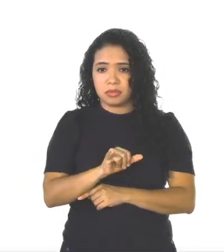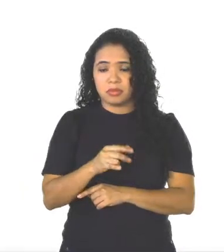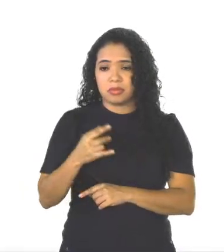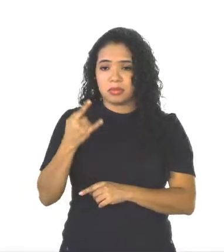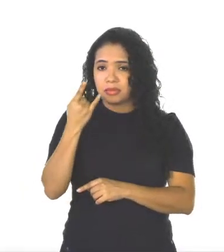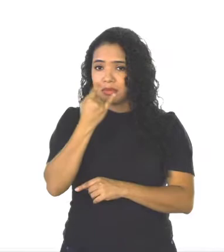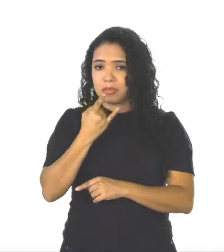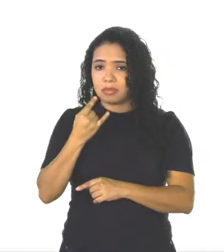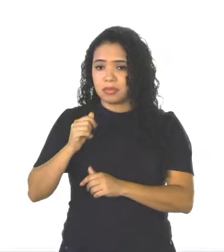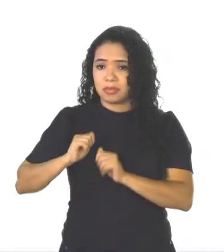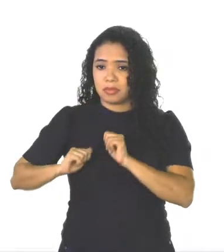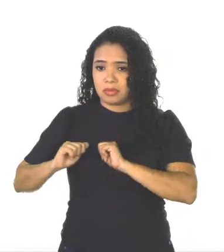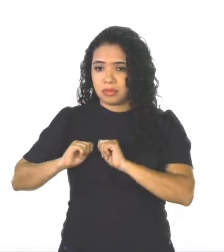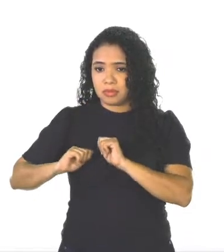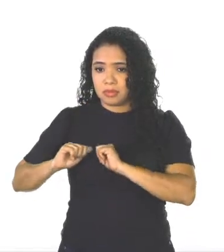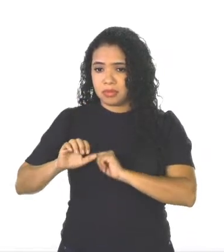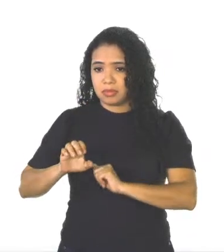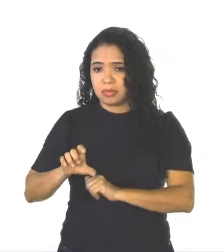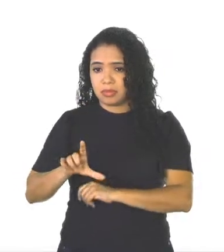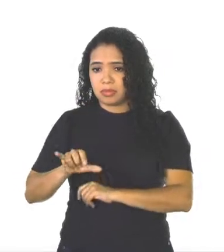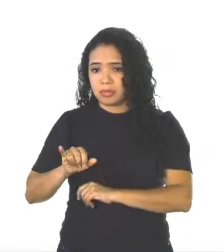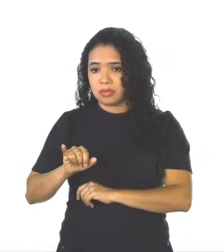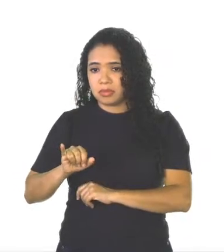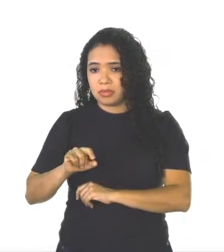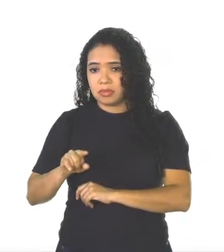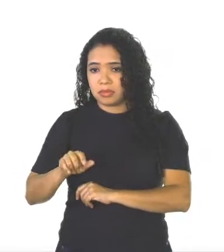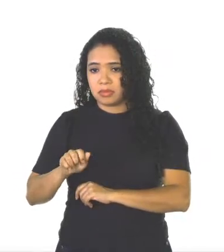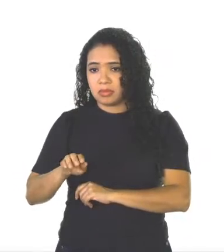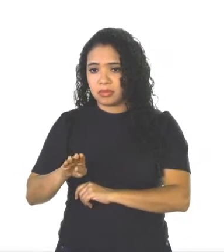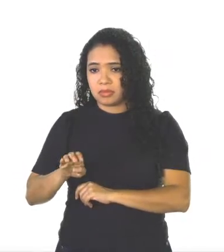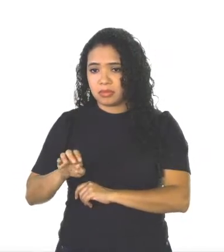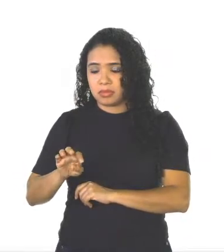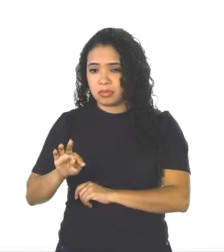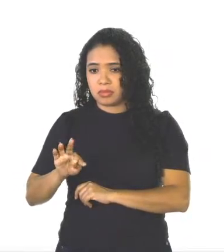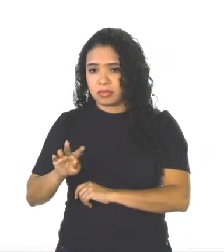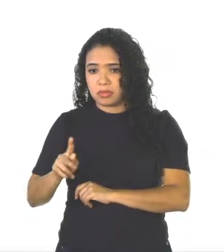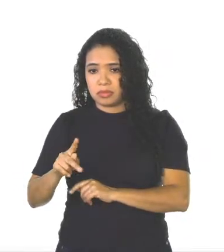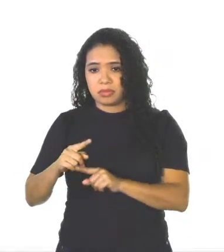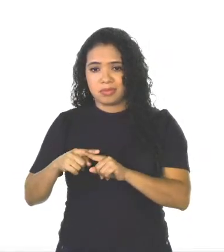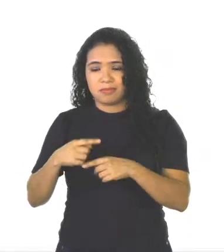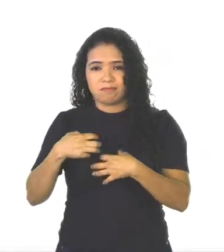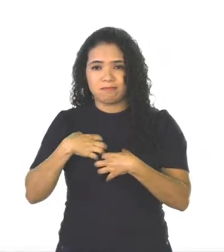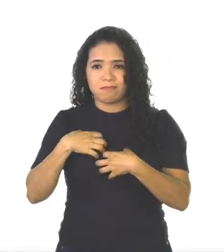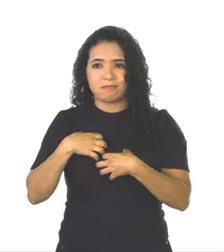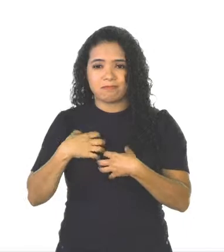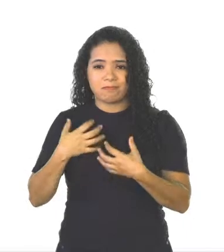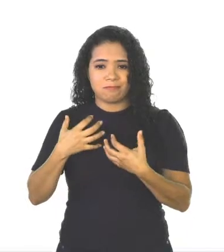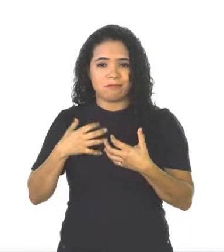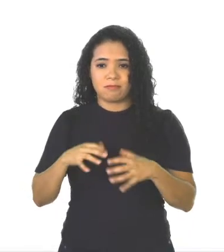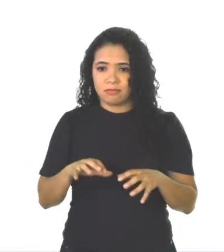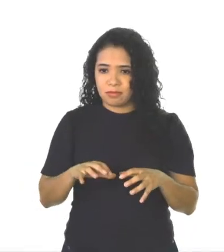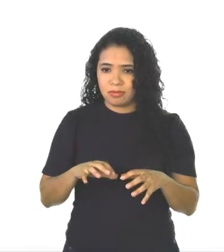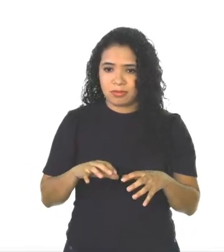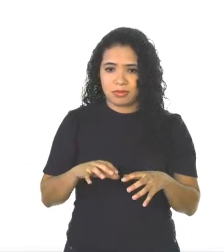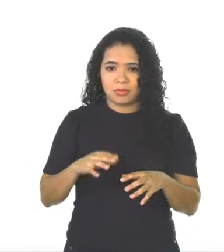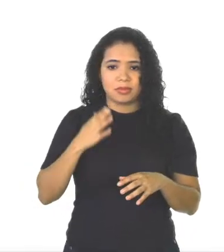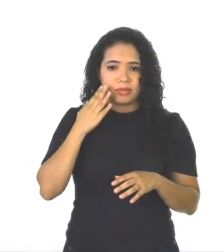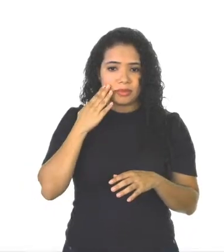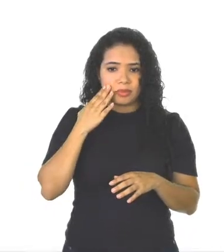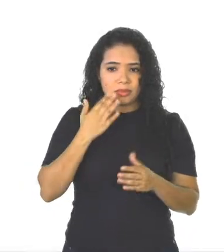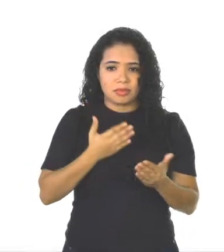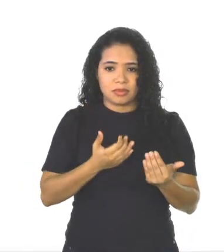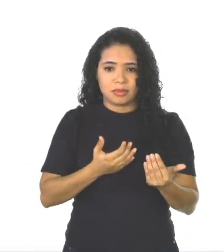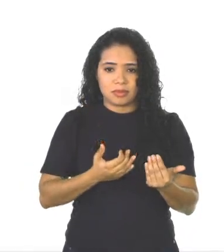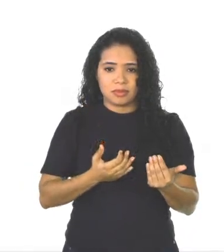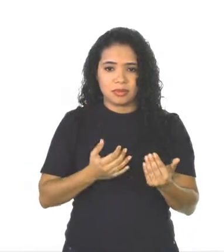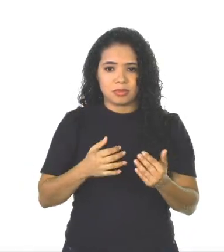Elizabeth, embora, num primeiro momento, se recuse a assumir os sentimentos que tinha por saber que a